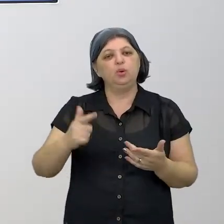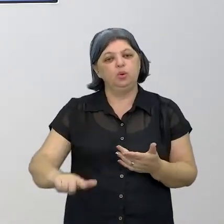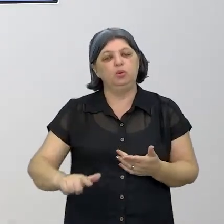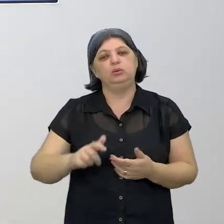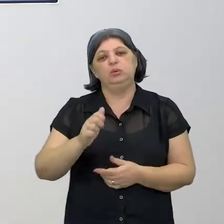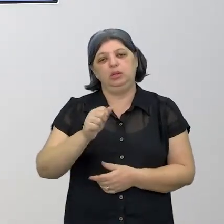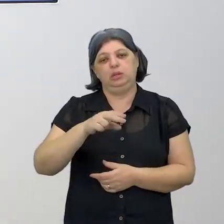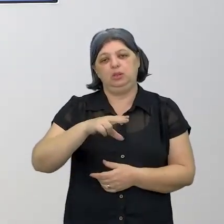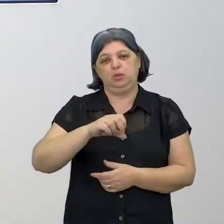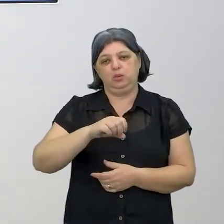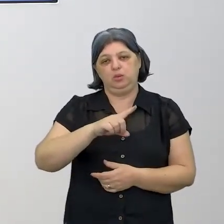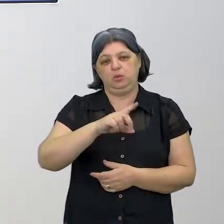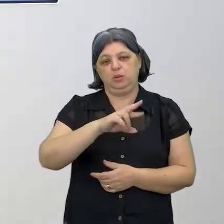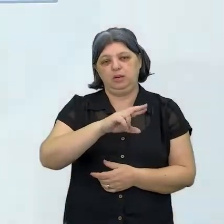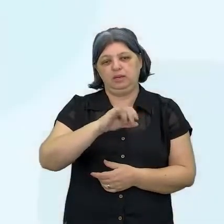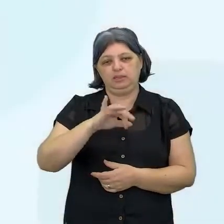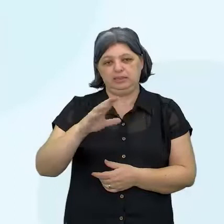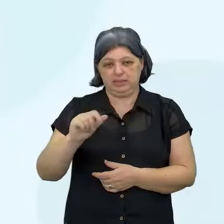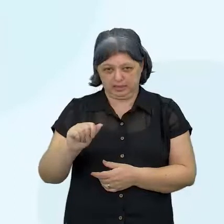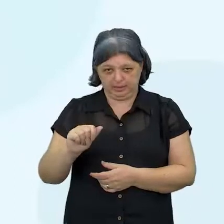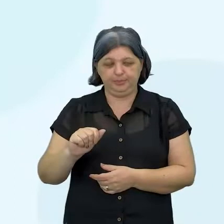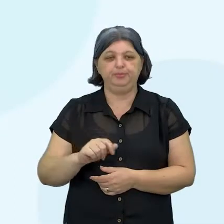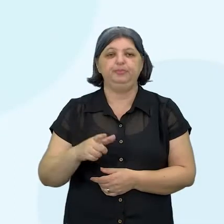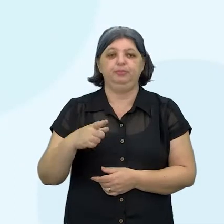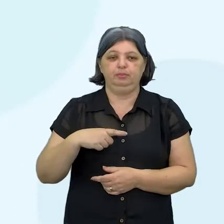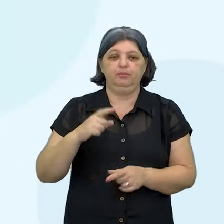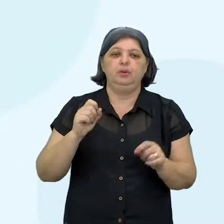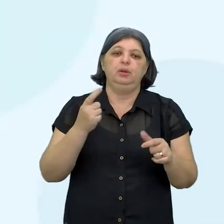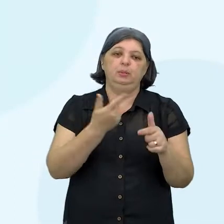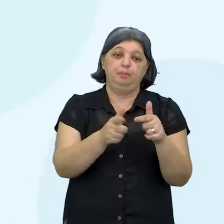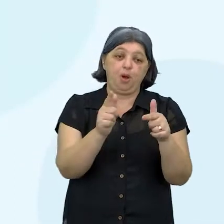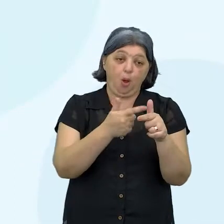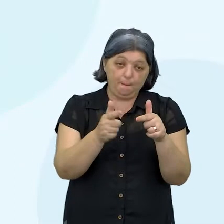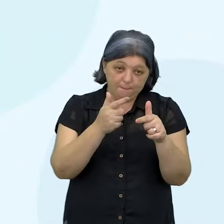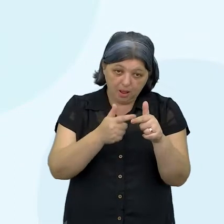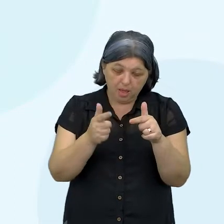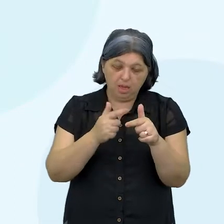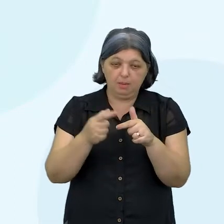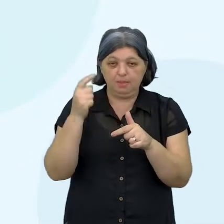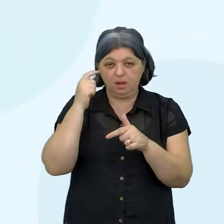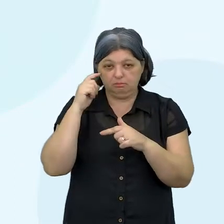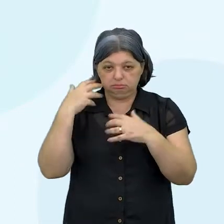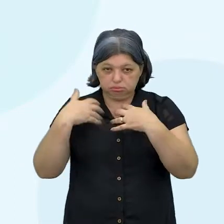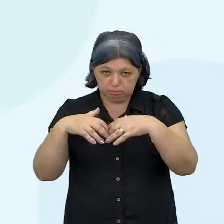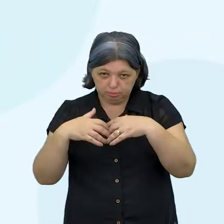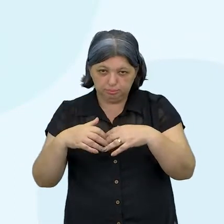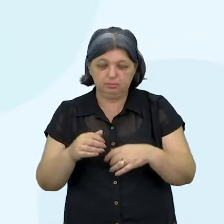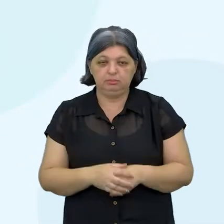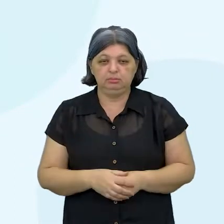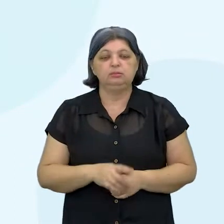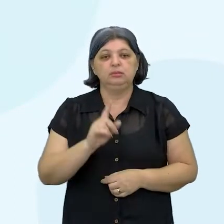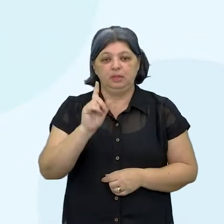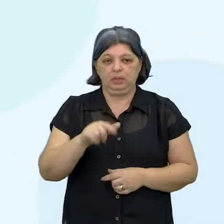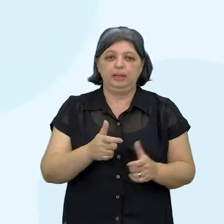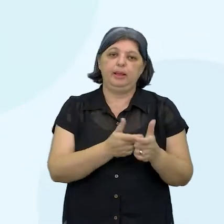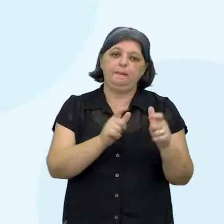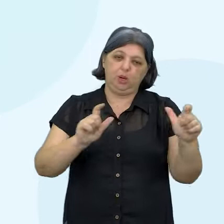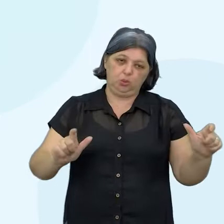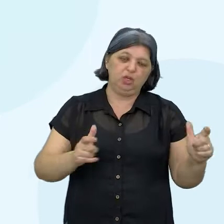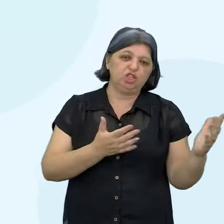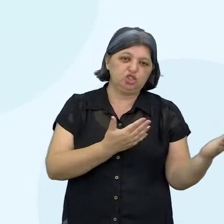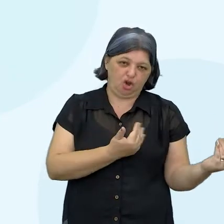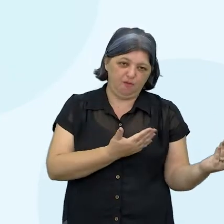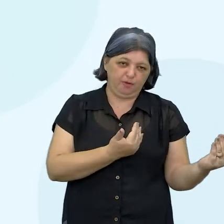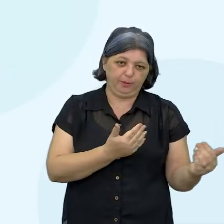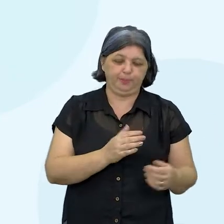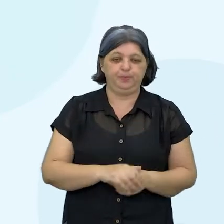a anorexia. A anorexia, ela é um dos transtornos alimentares mais conhecidos, né? E é um dos mais comuns e citados entre os jovens.